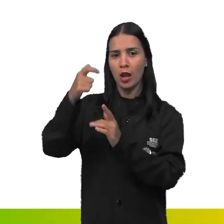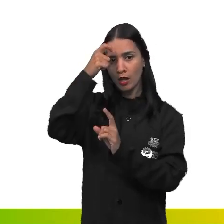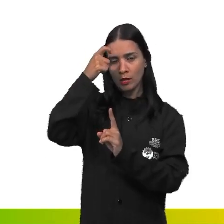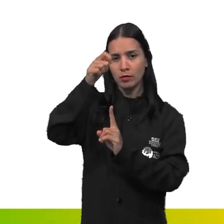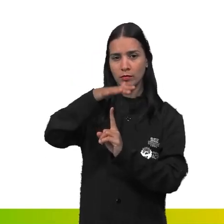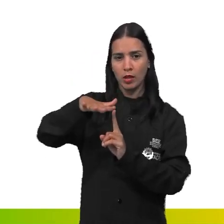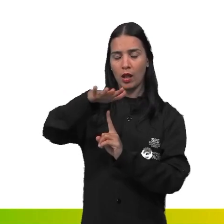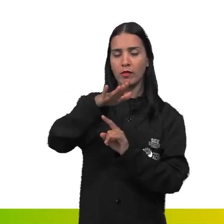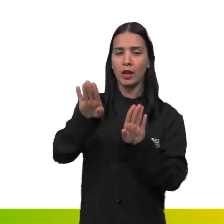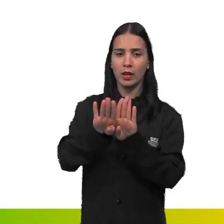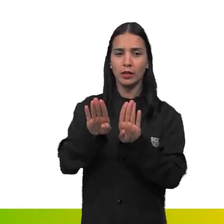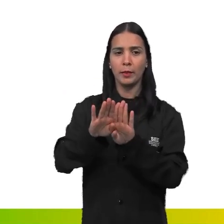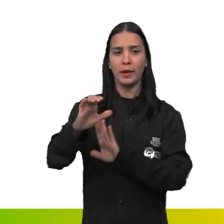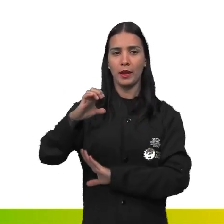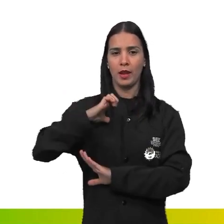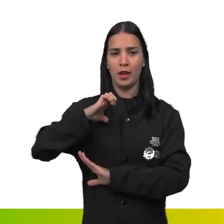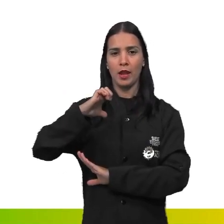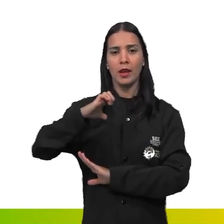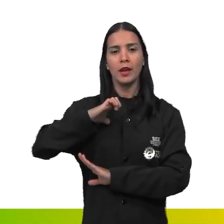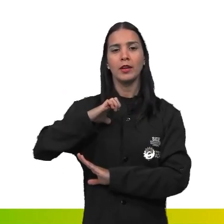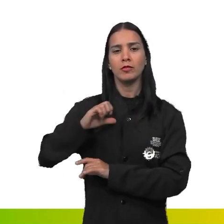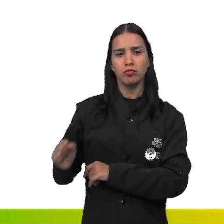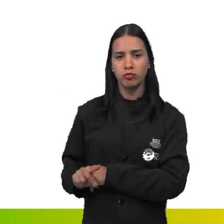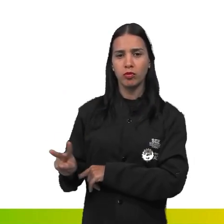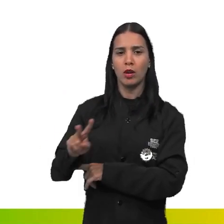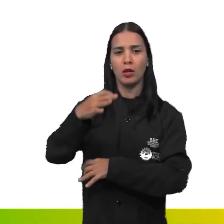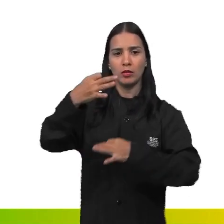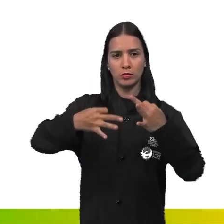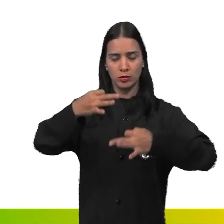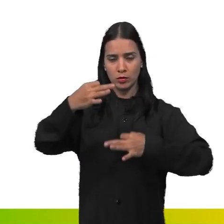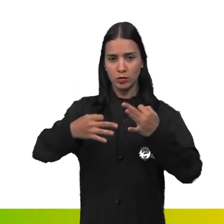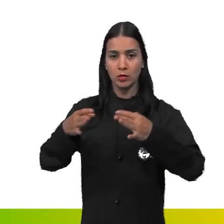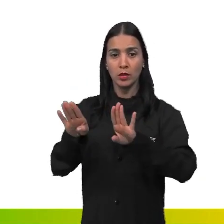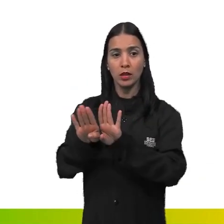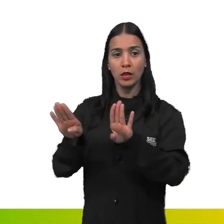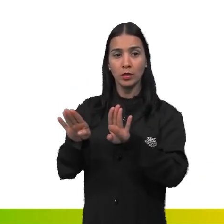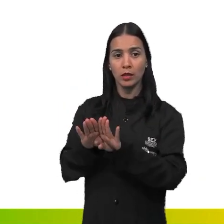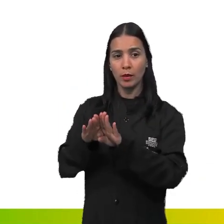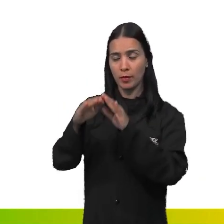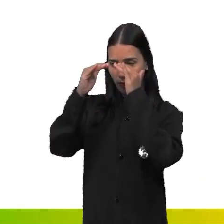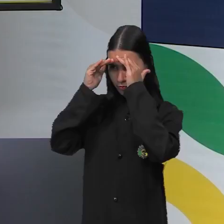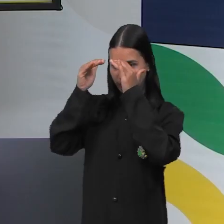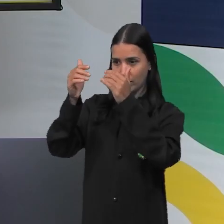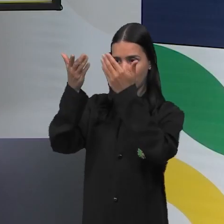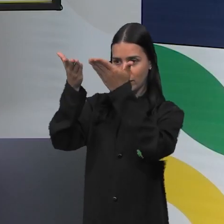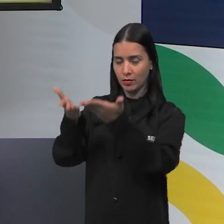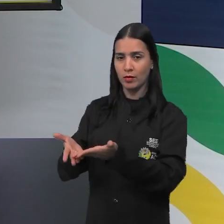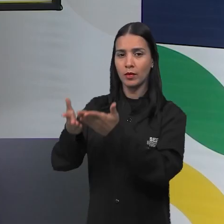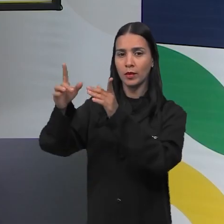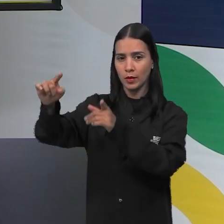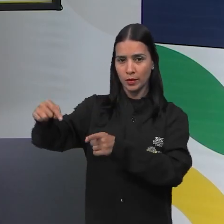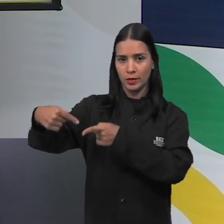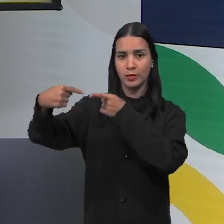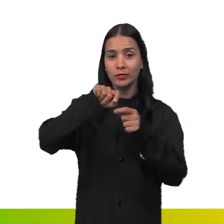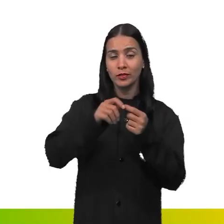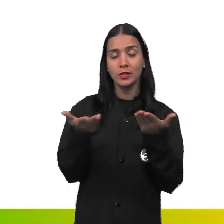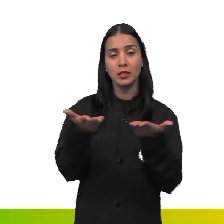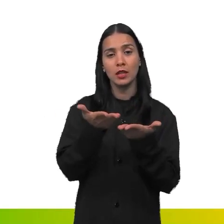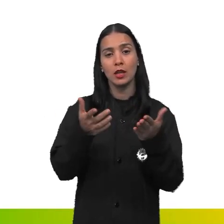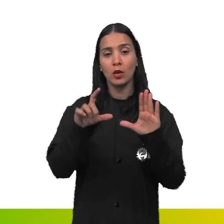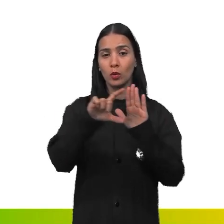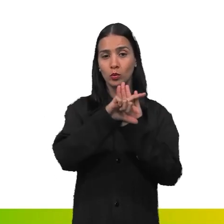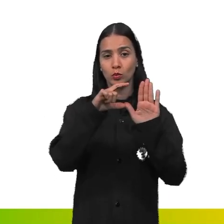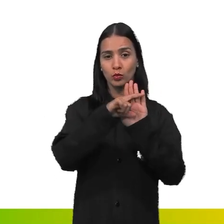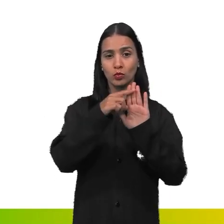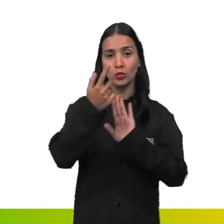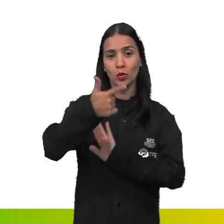éticos do jogo, valorizando a justiça e o respeito ao adversário. Exatamente como a gente já mencionou na aula. Complete